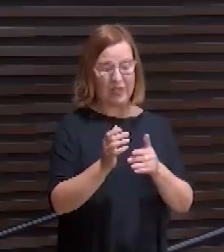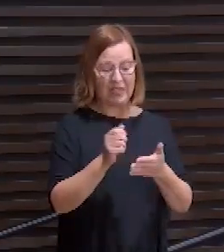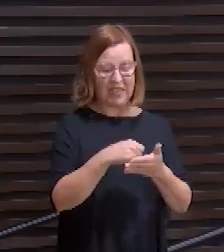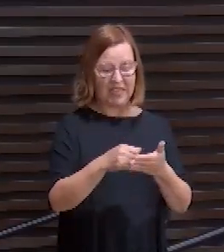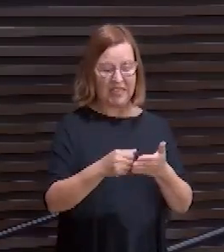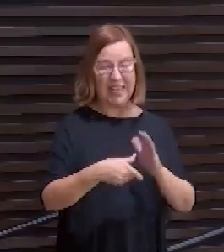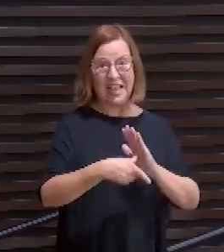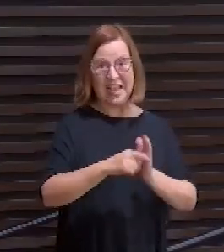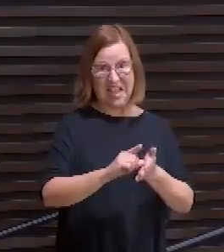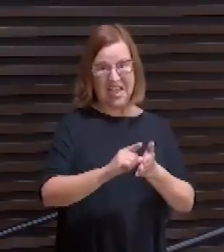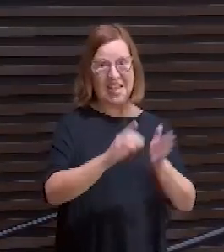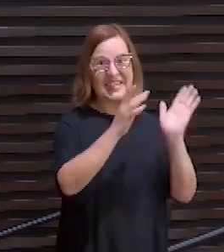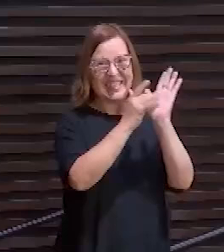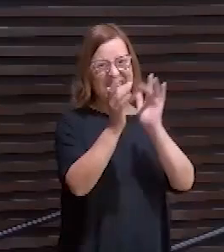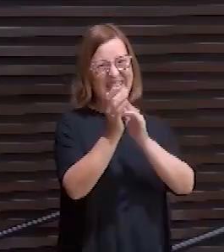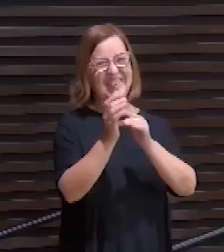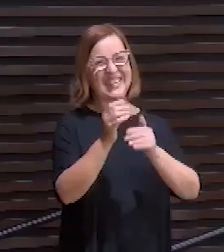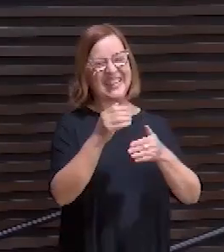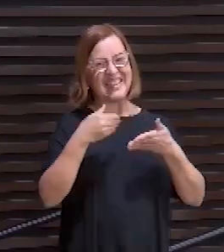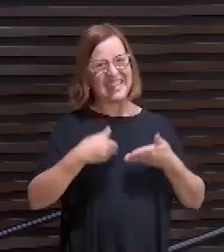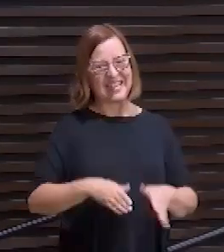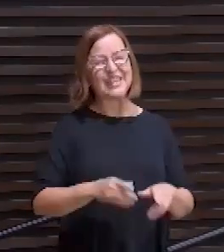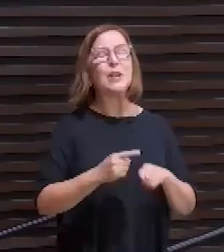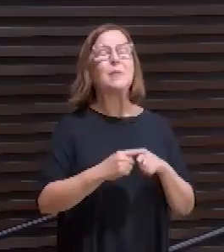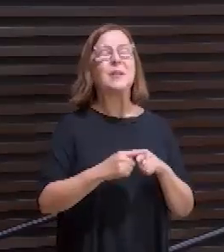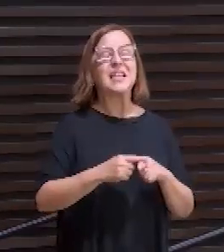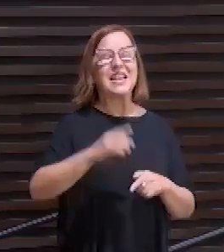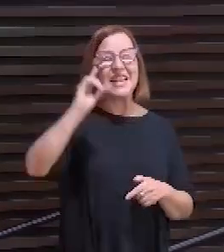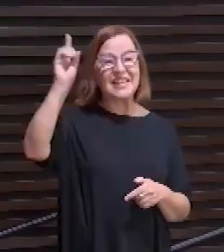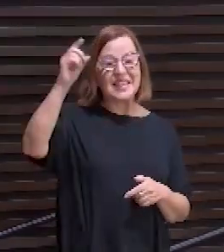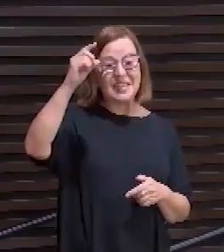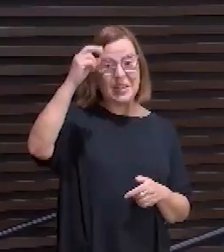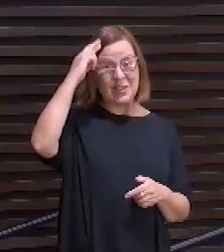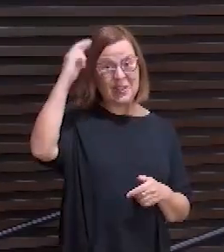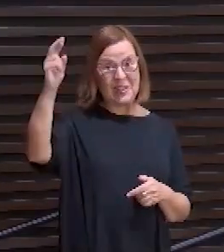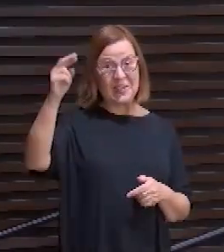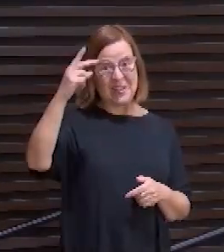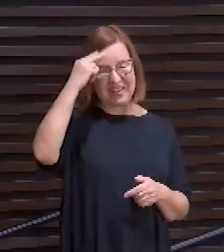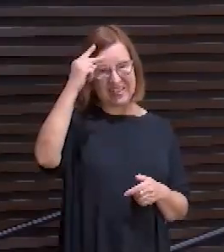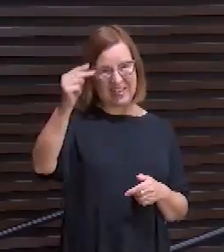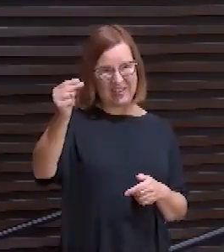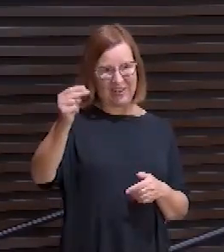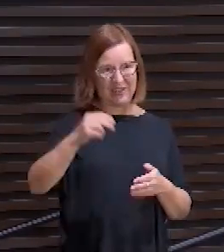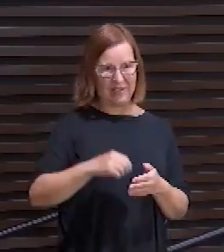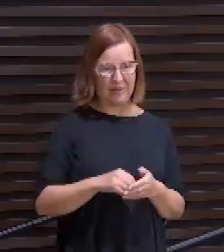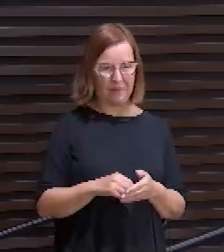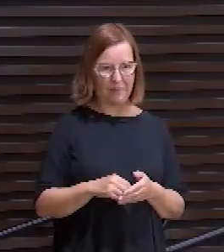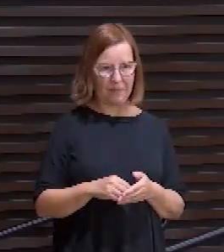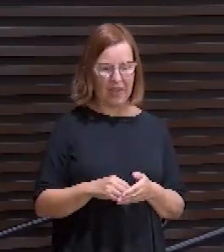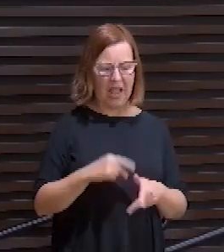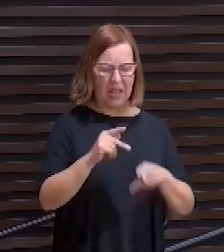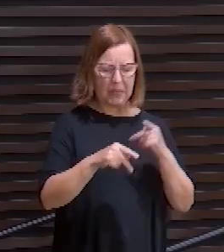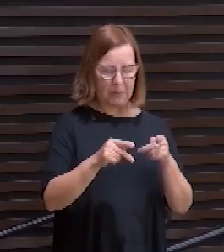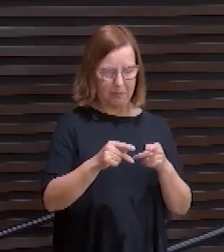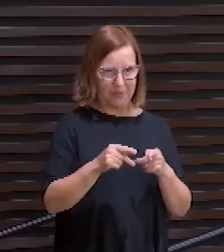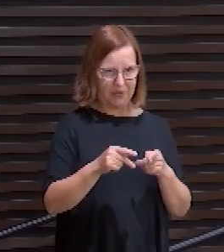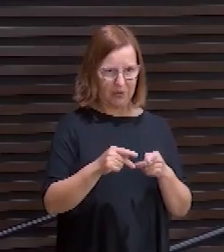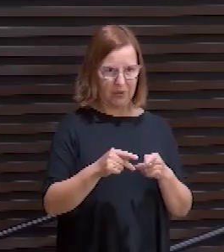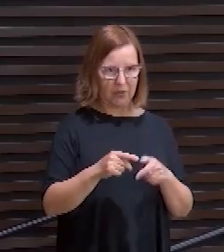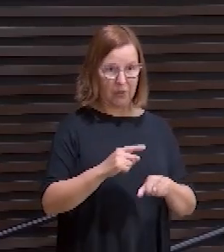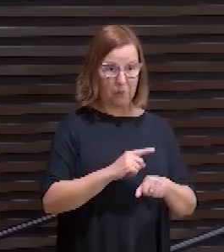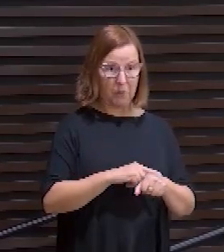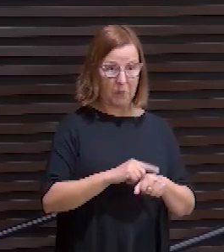Porque Deus é o Senhor da história. Os seres humanos, quando escrevem livros de história, eles olham para trás, para